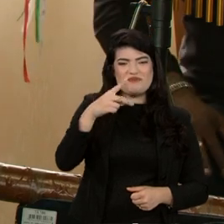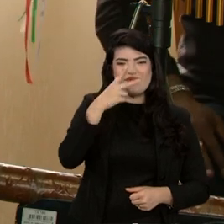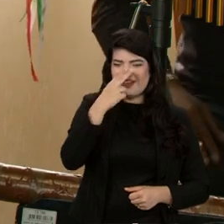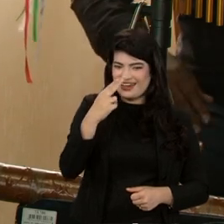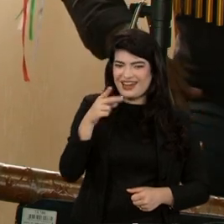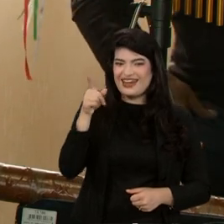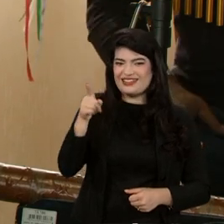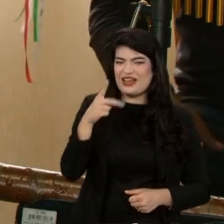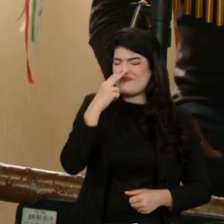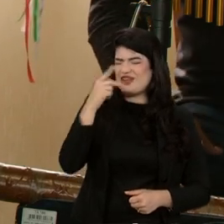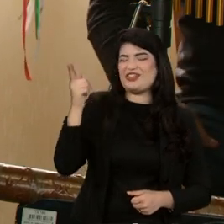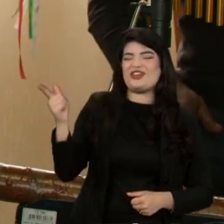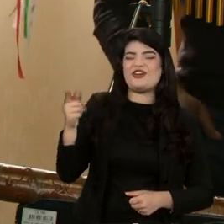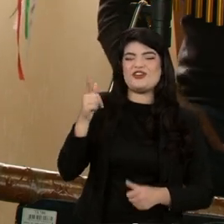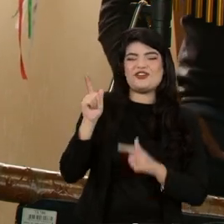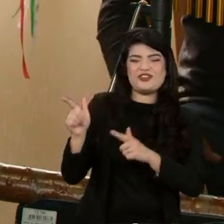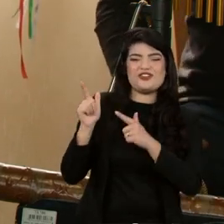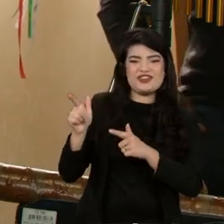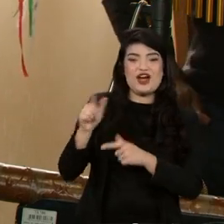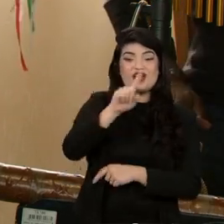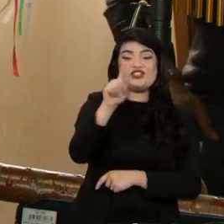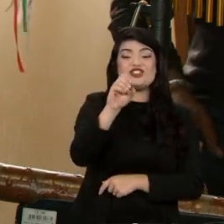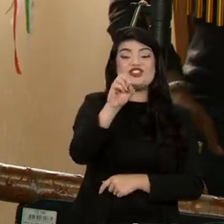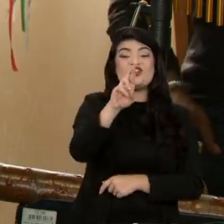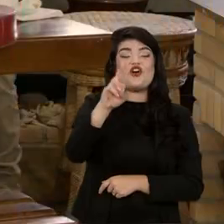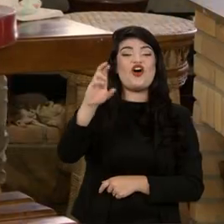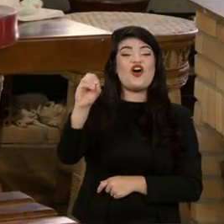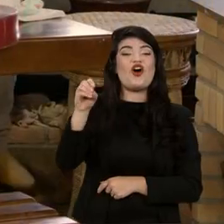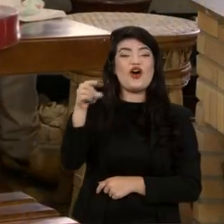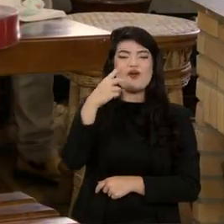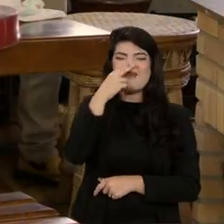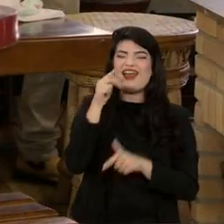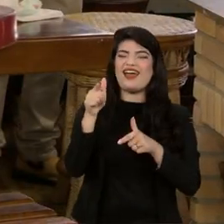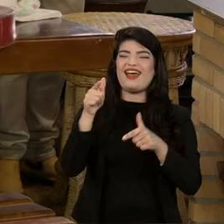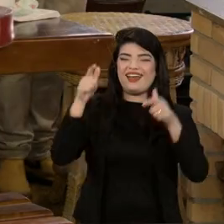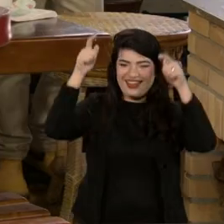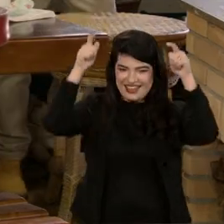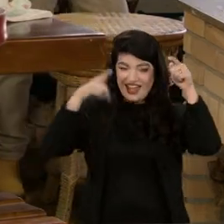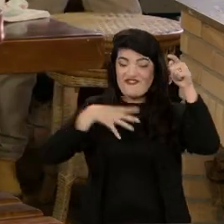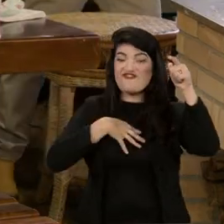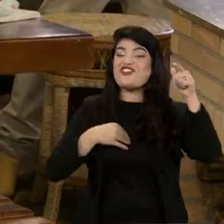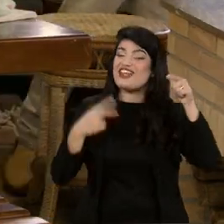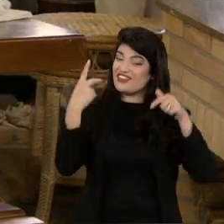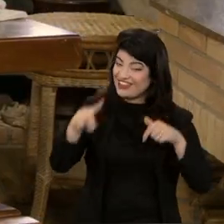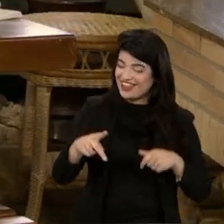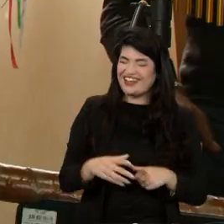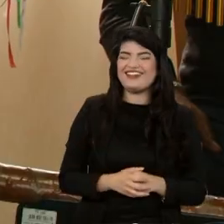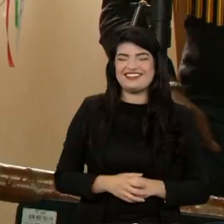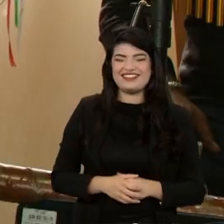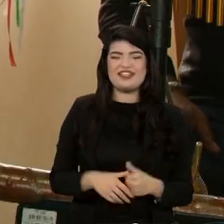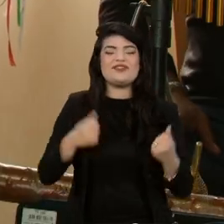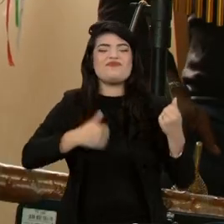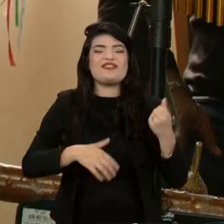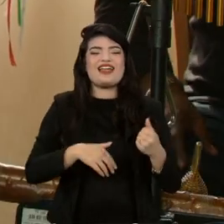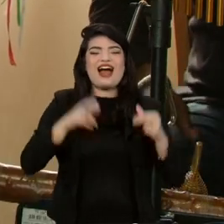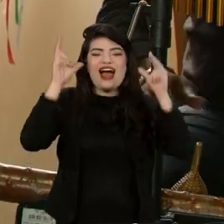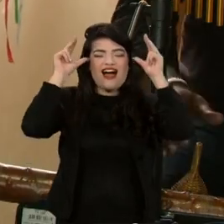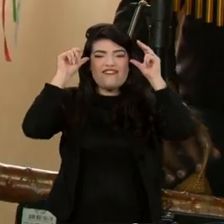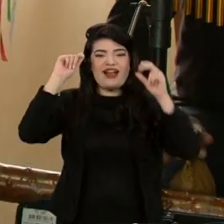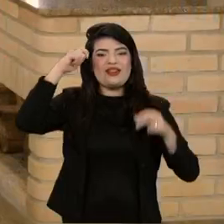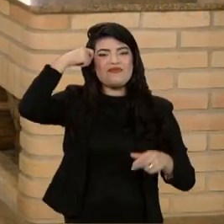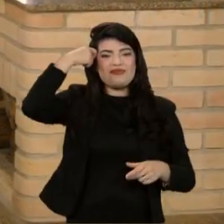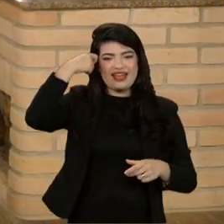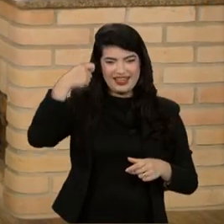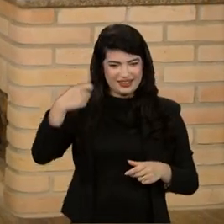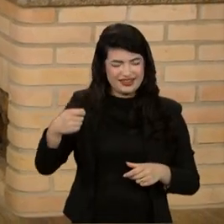uma coisa assim, do Zorro, né? Não era meio assim? Fala, filho do Zorro. Toca a viola, cavalo preto, vambora,